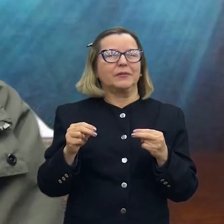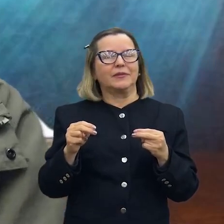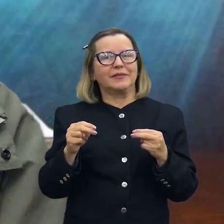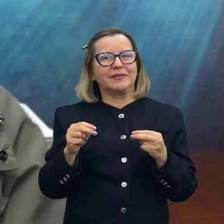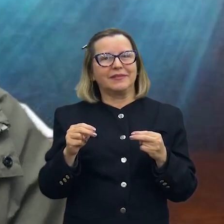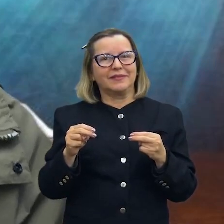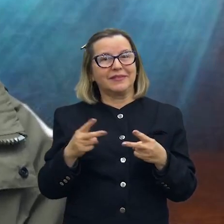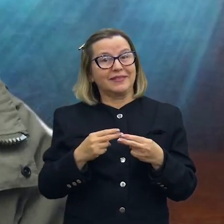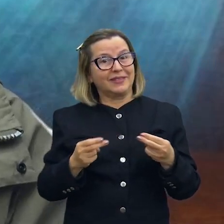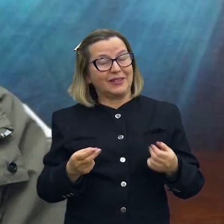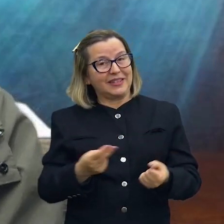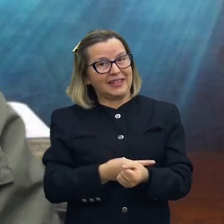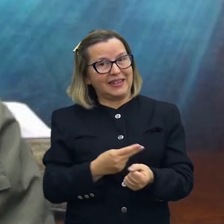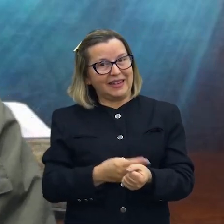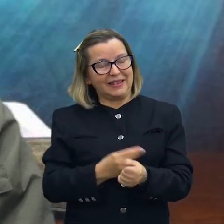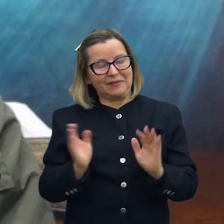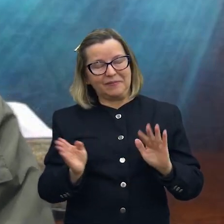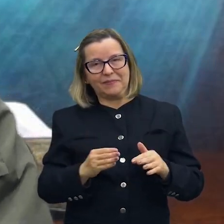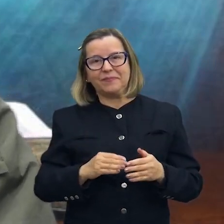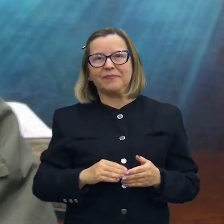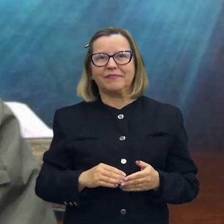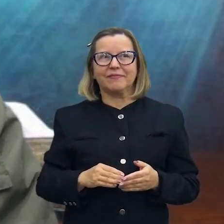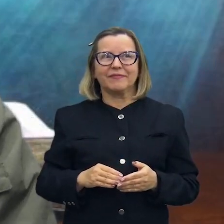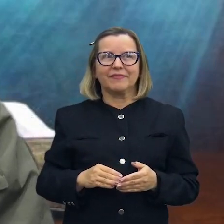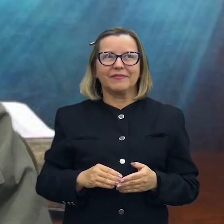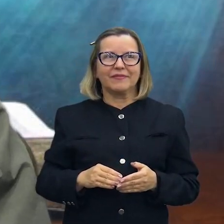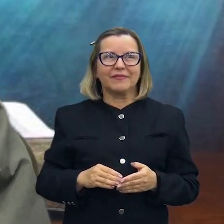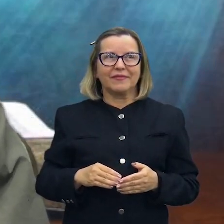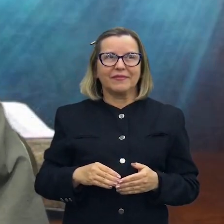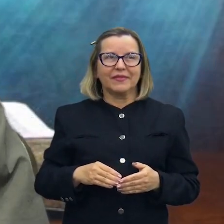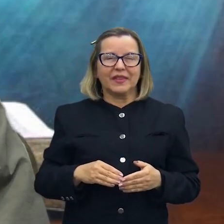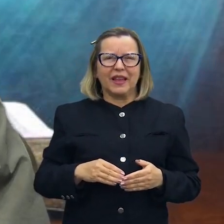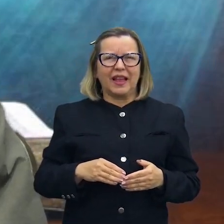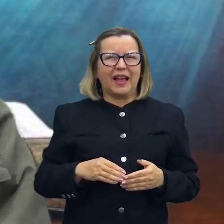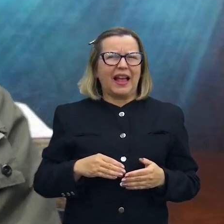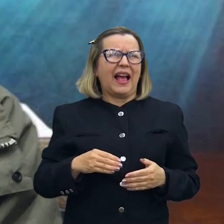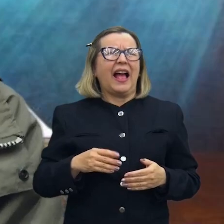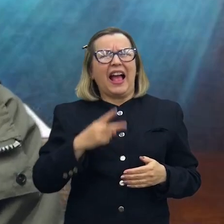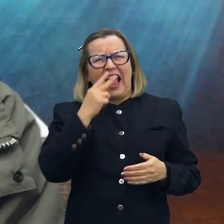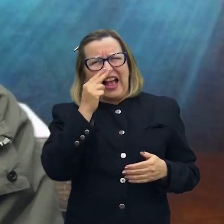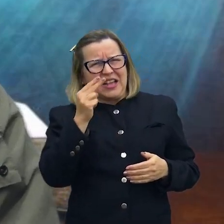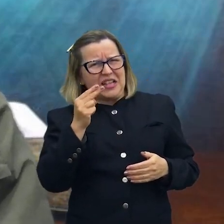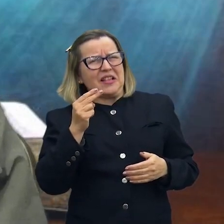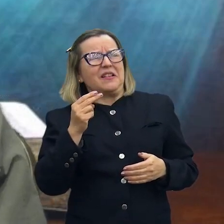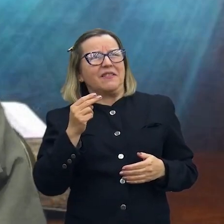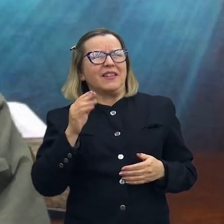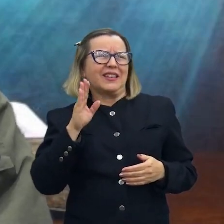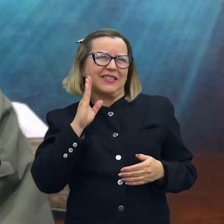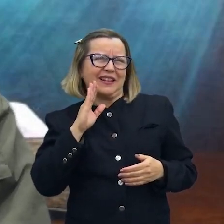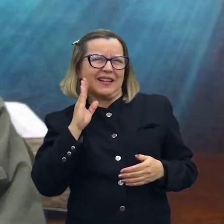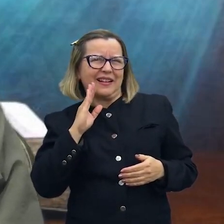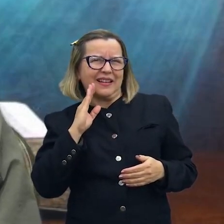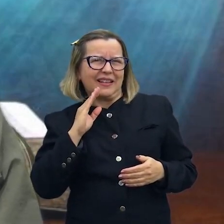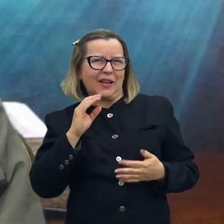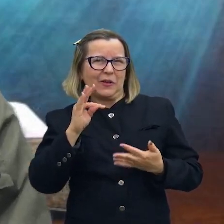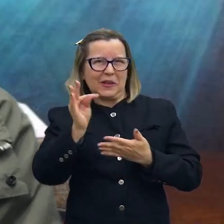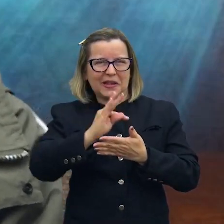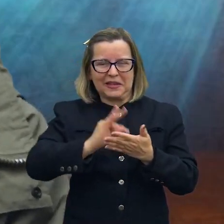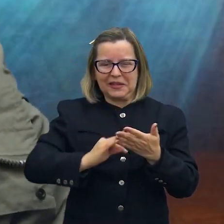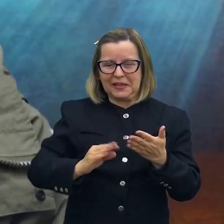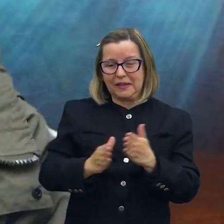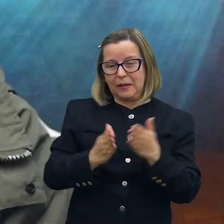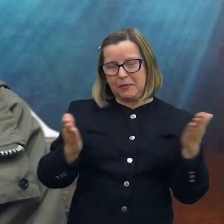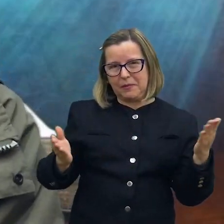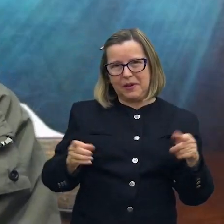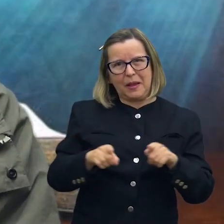Eu acho muito legal esses textos bíblicos, apesar que eu não falei quase nenhum, né? Eu acho muito legal esses textos bíblicos, Senhor, para mim não serve, porque afinal eu